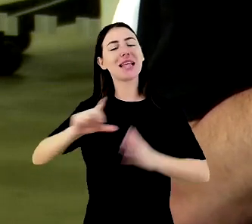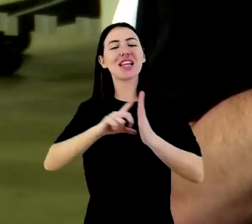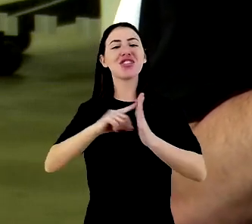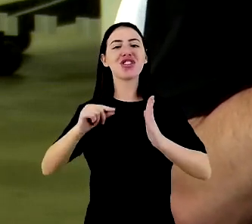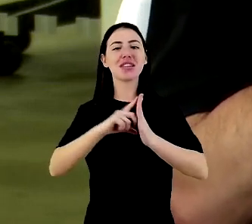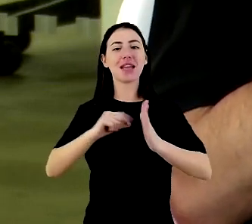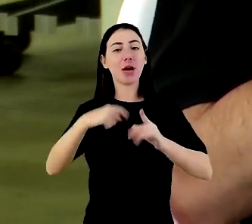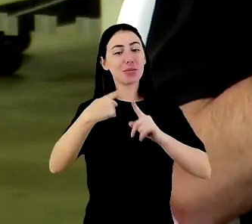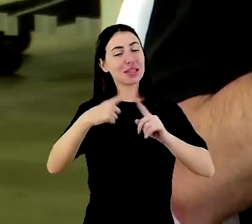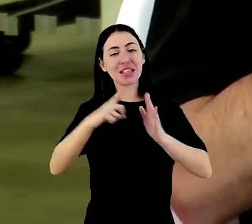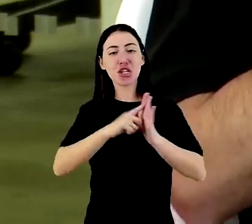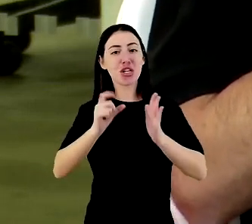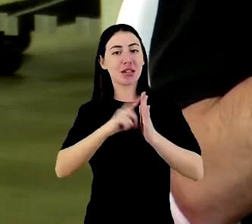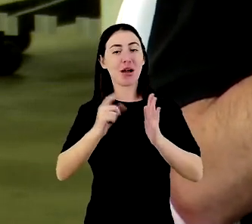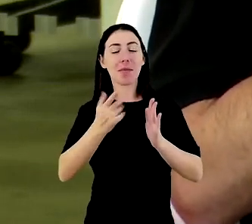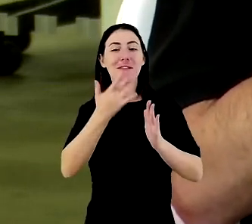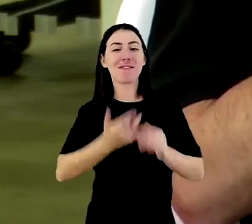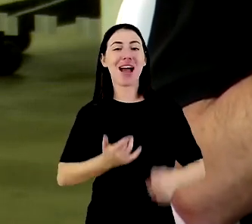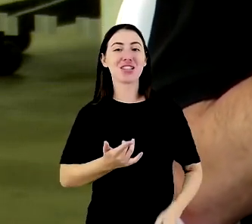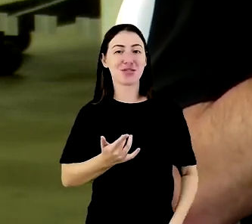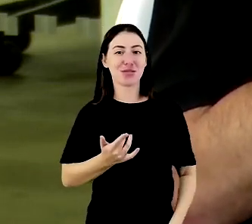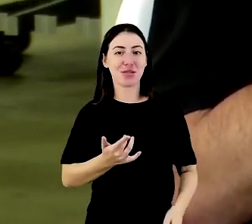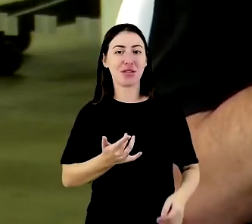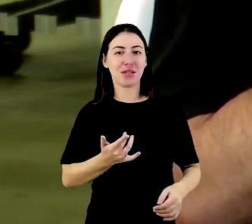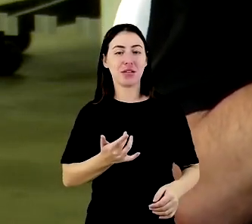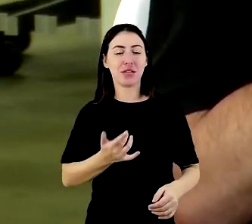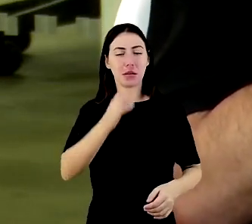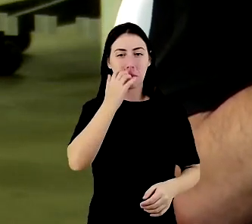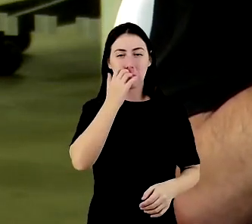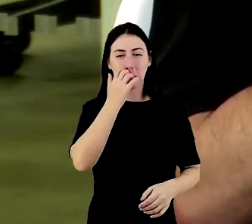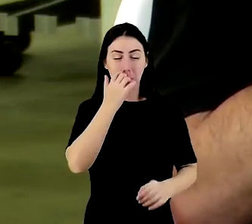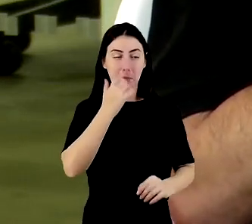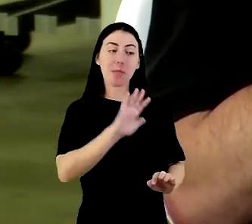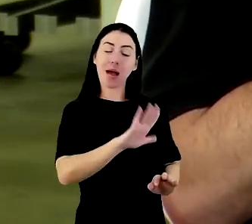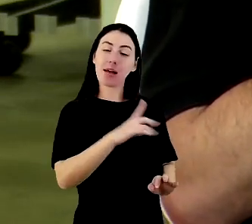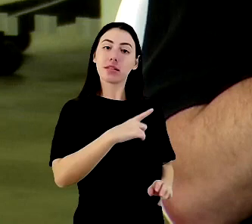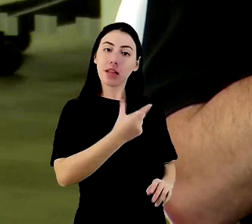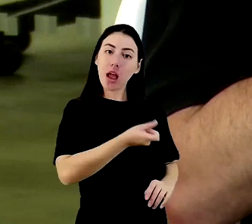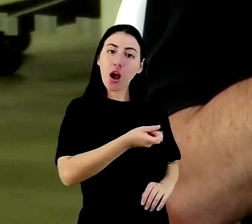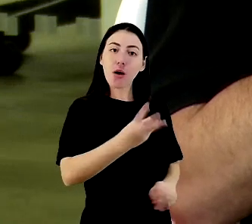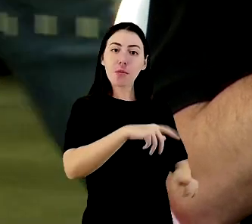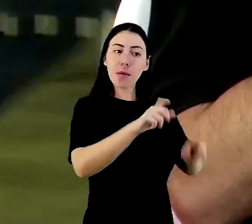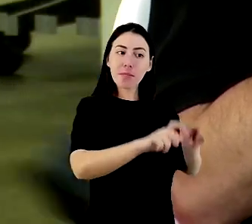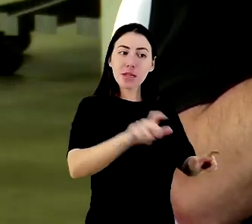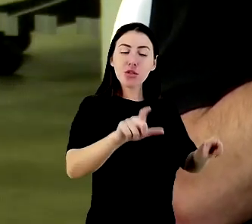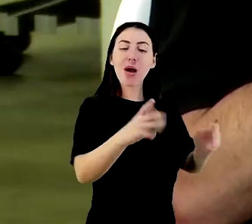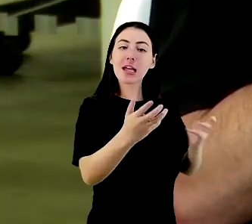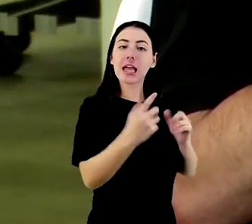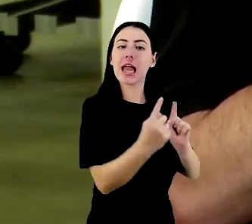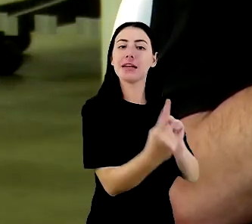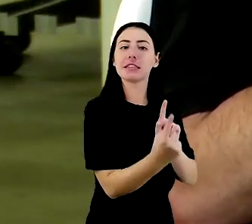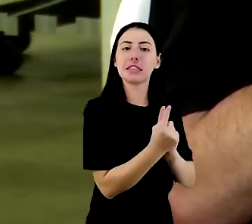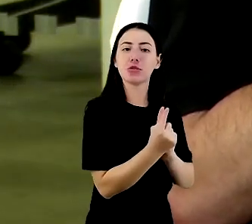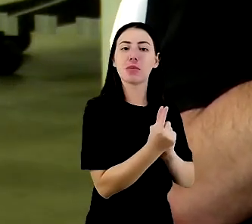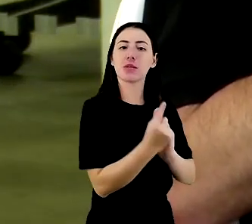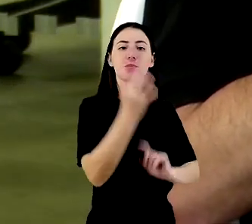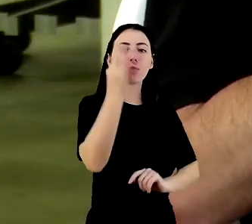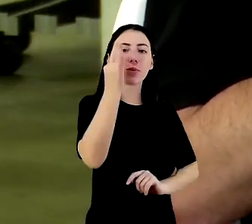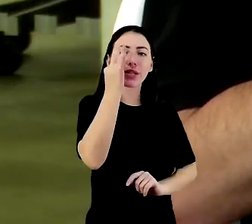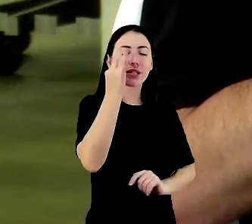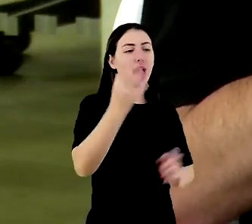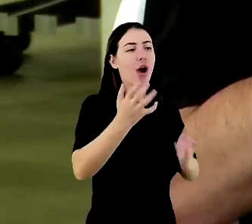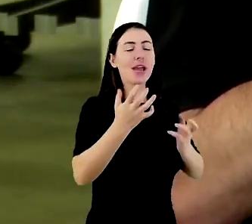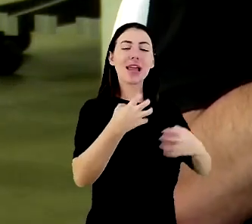preço mais competitivo. Mas existem aqueles clientes que querem um atendimento diferenciado. Eles querem se sentir especiais.